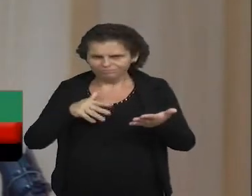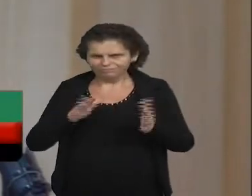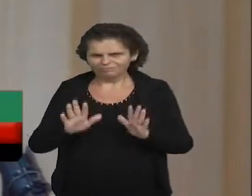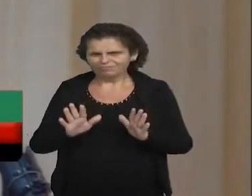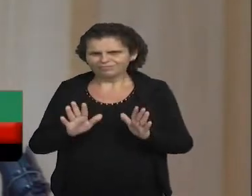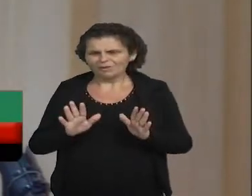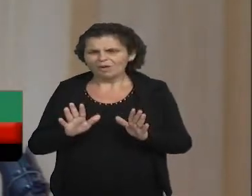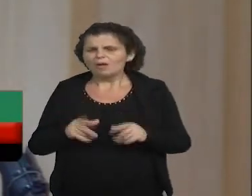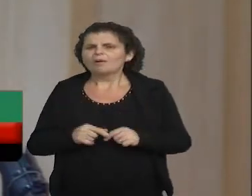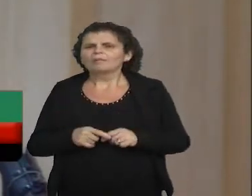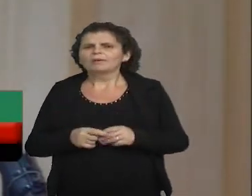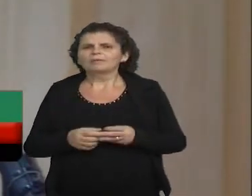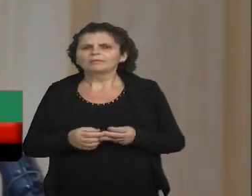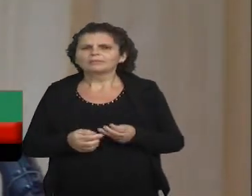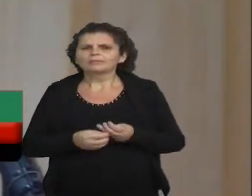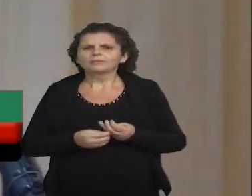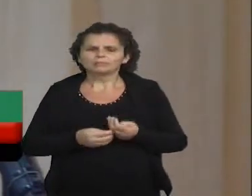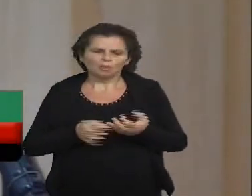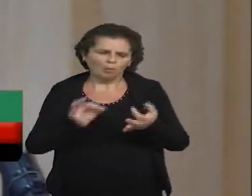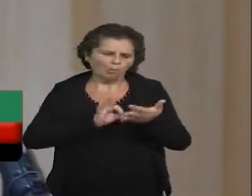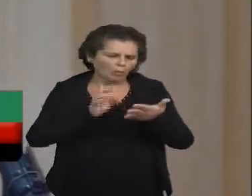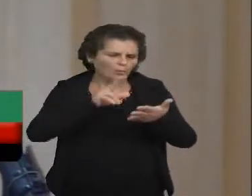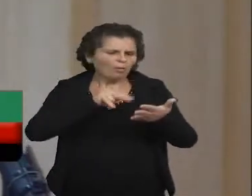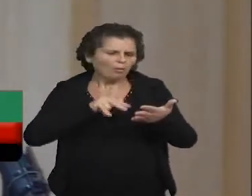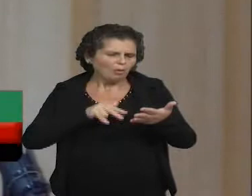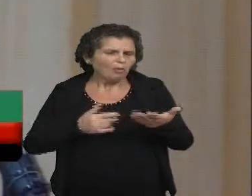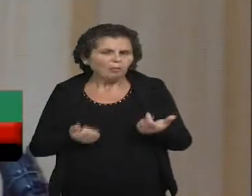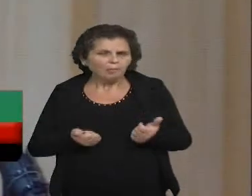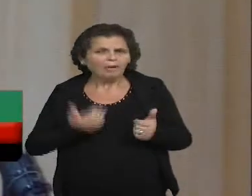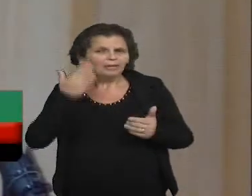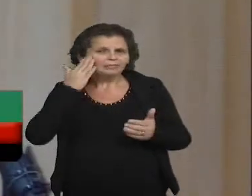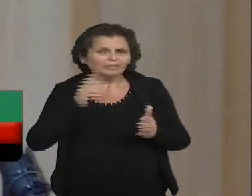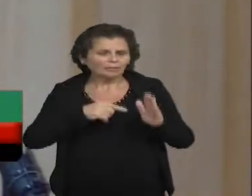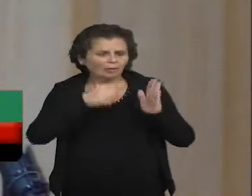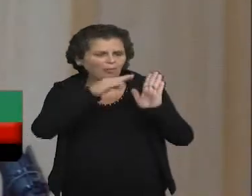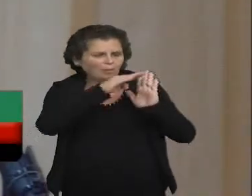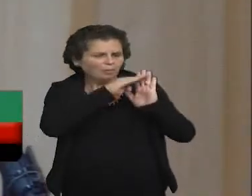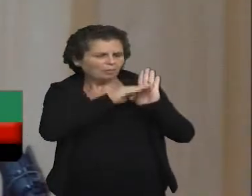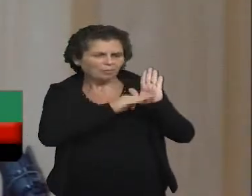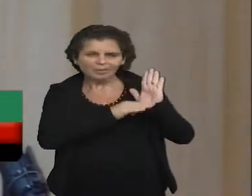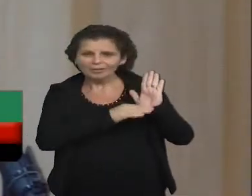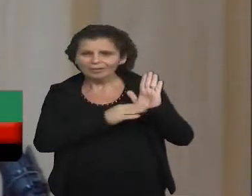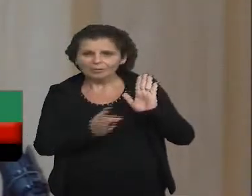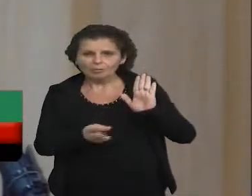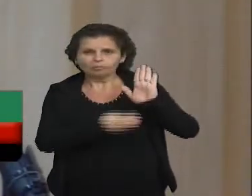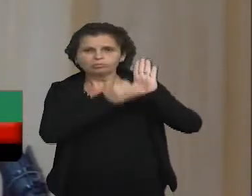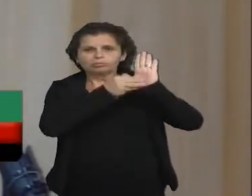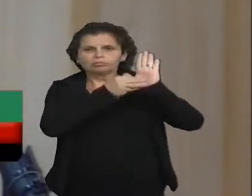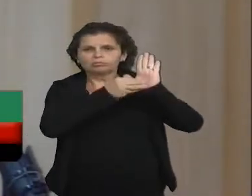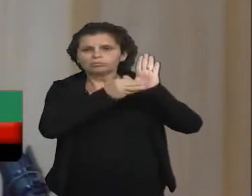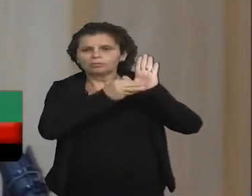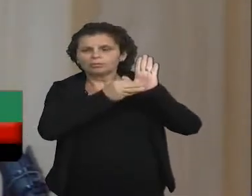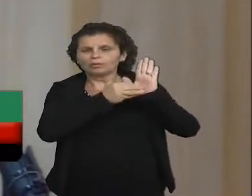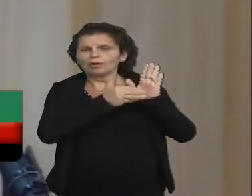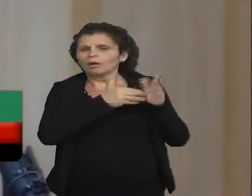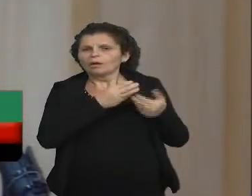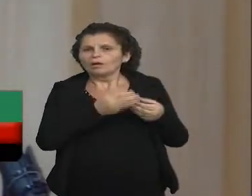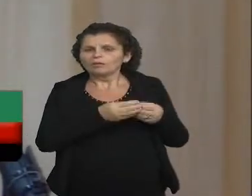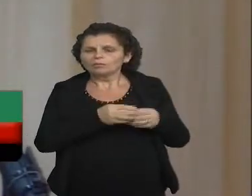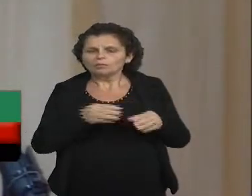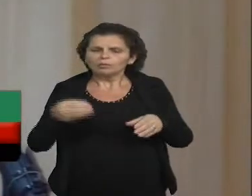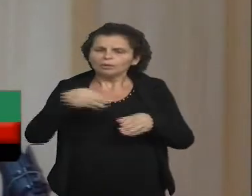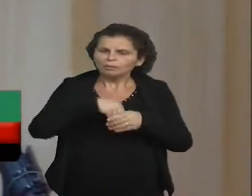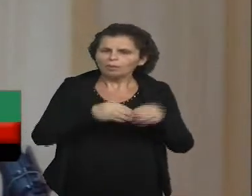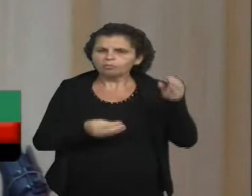não receba os projetos antes, porque estão protocolados no sistema e tudo mais, mas muitas pautas são colocadas durante a